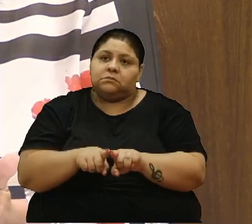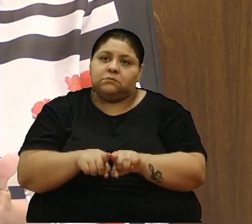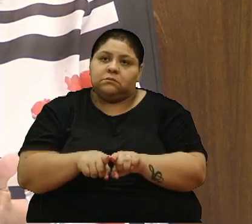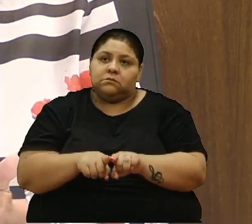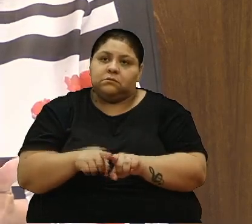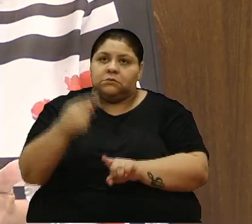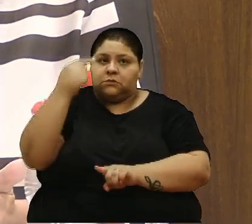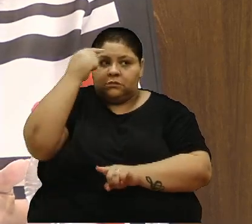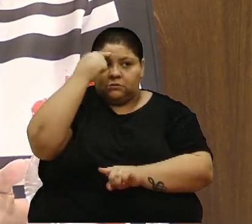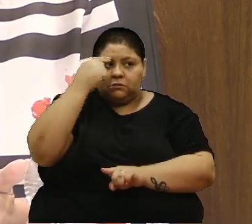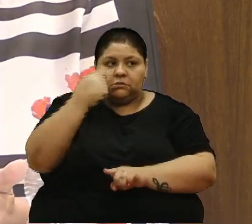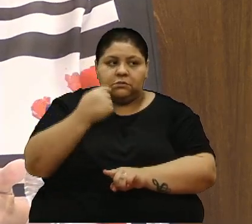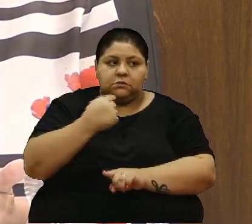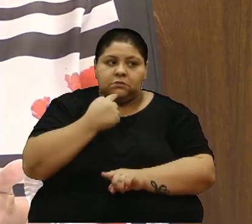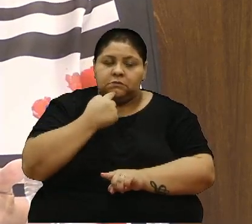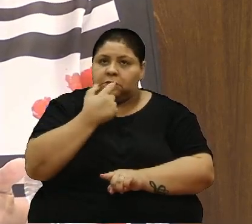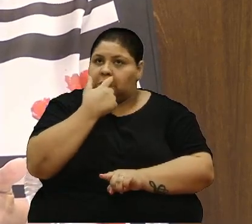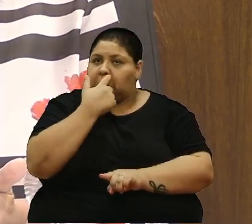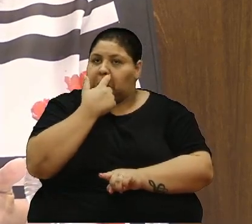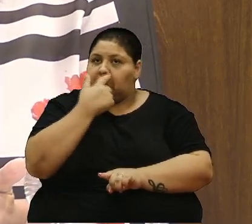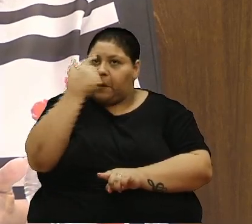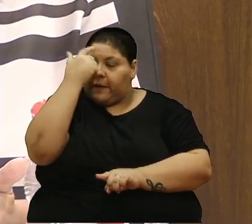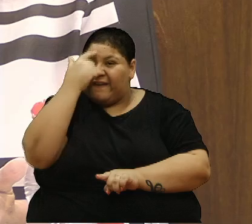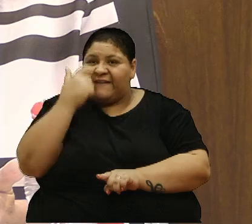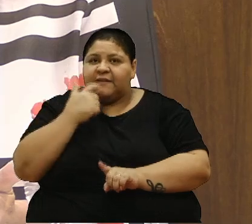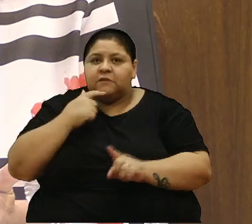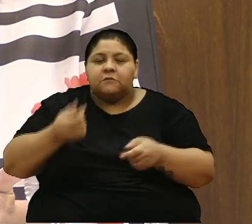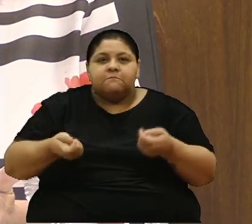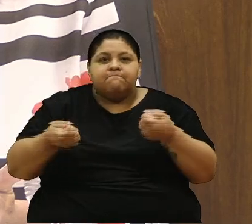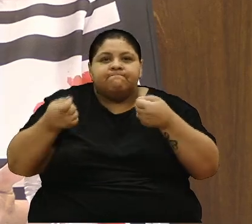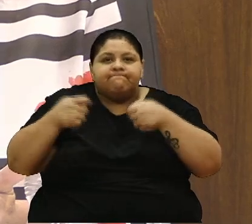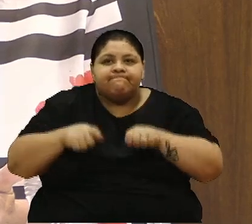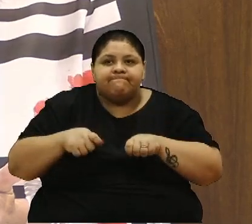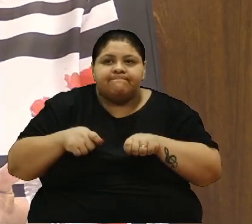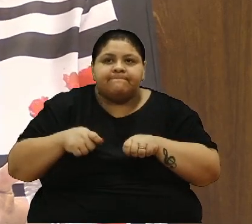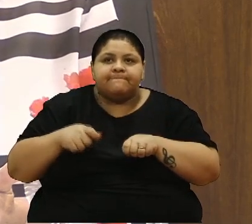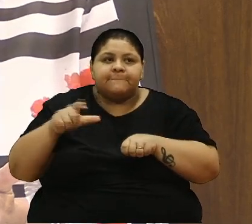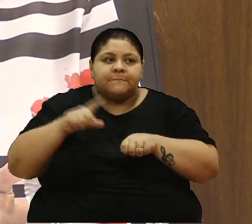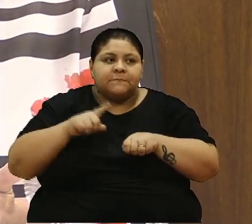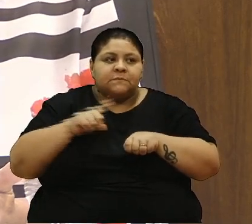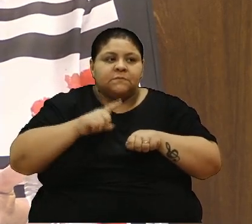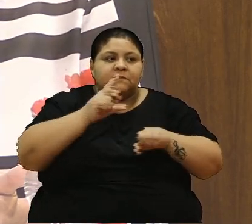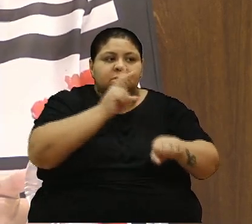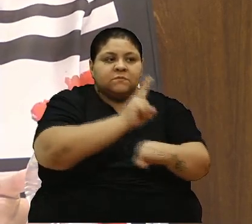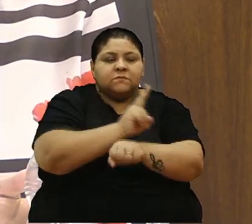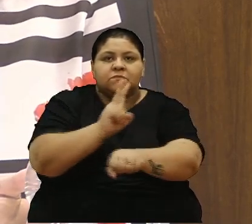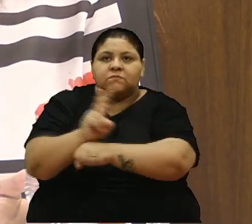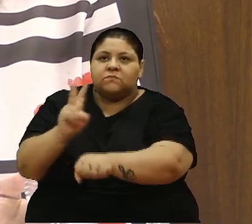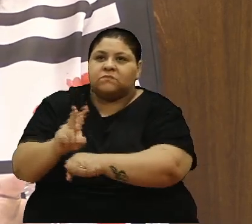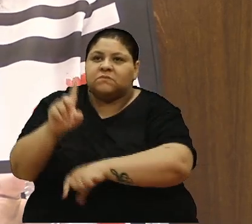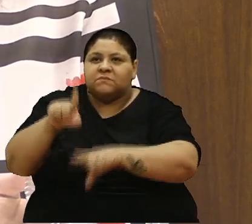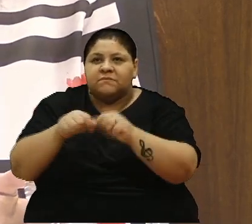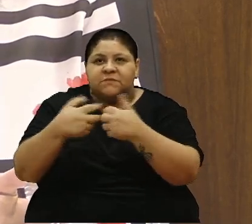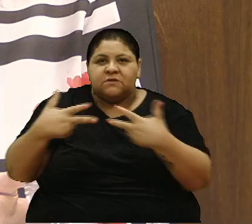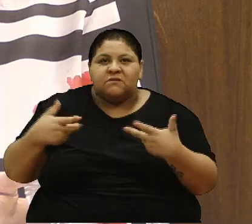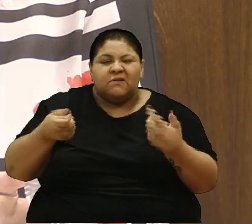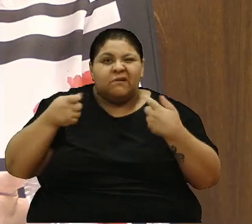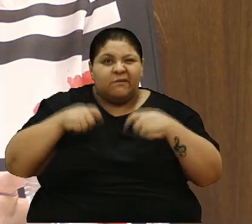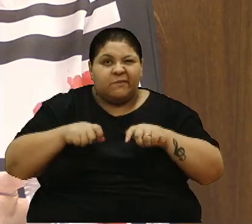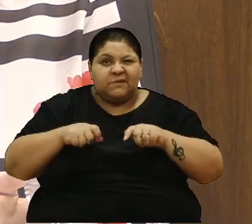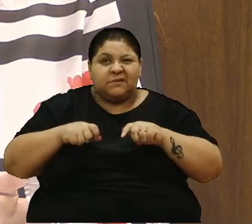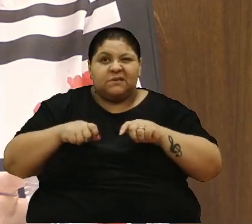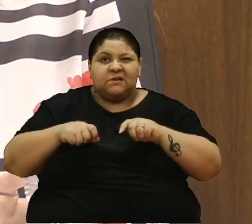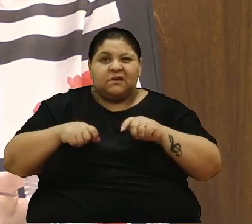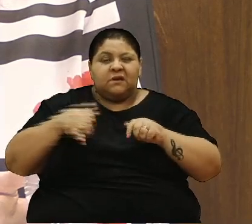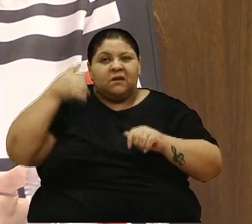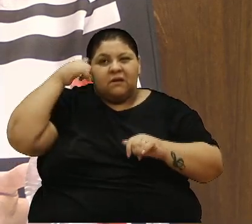imagem da delicadeza, a imagem da necessidade de cuidado. E são coisas que a gente precisa desconstruir, porque